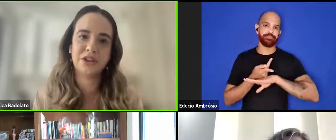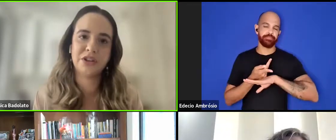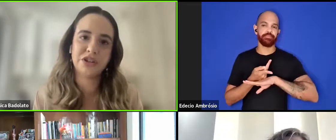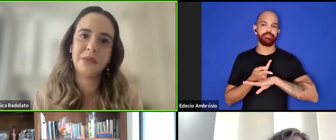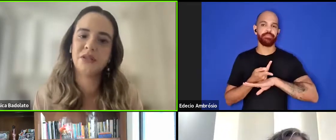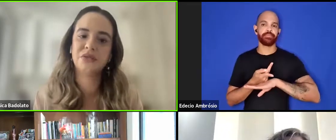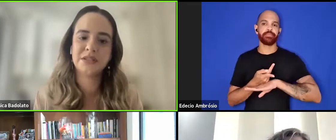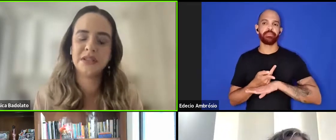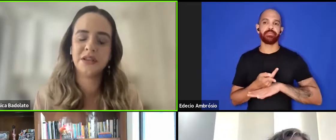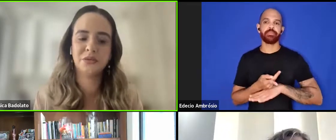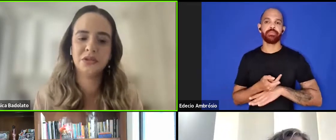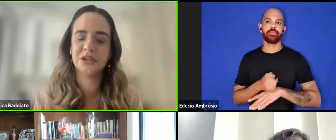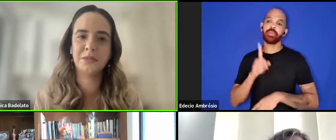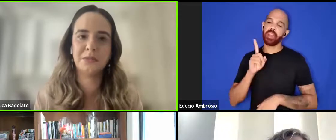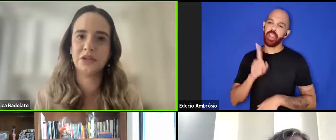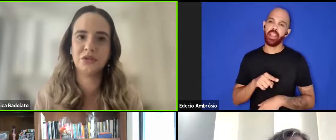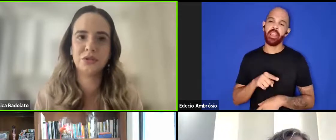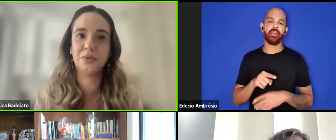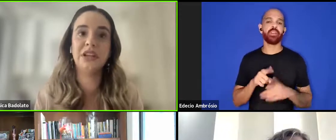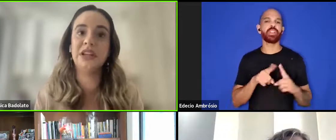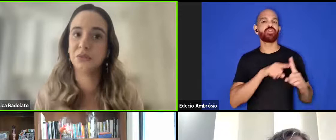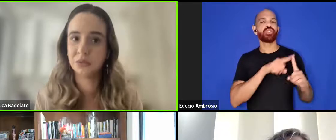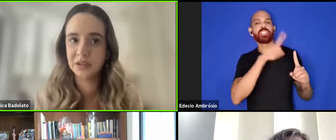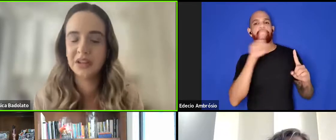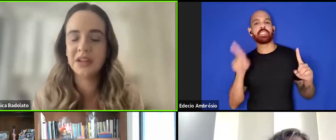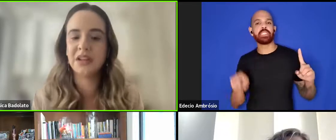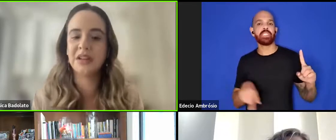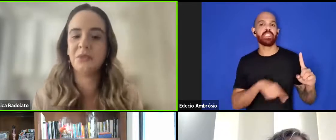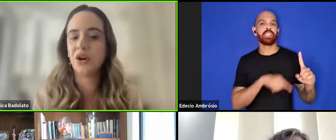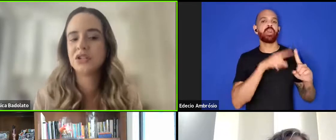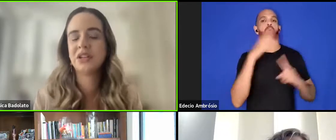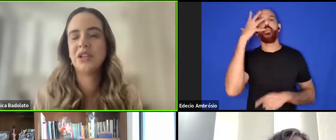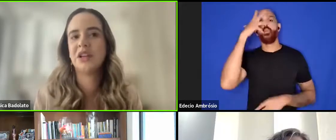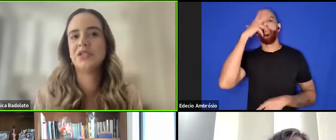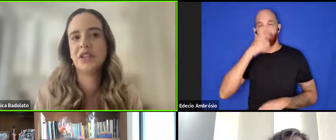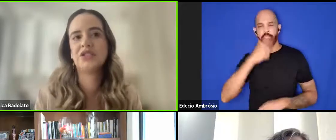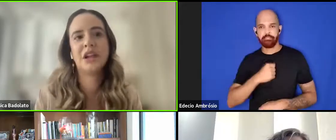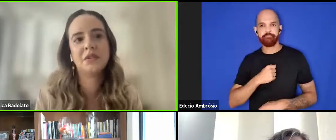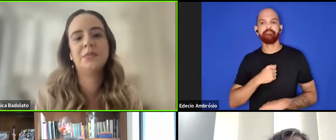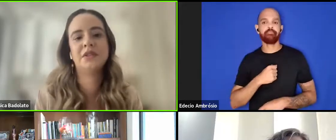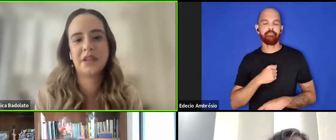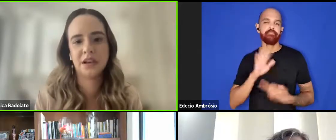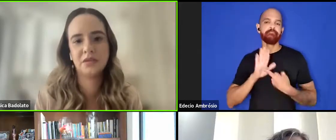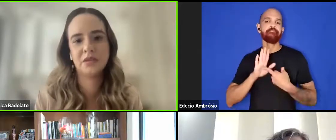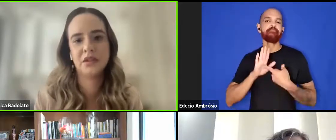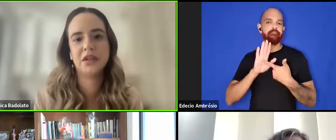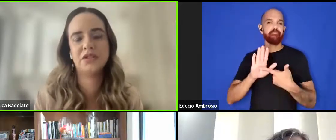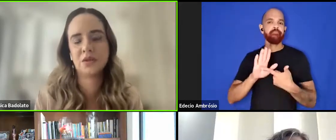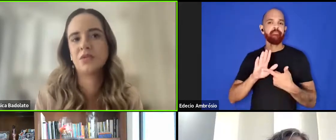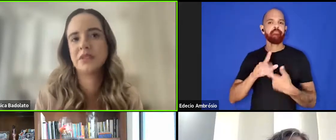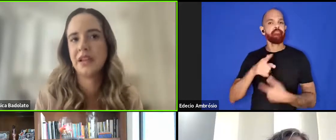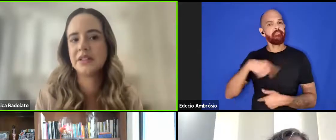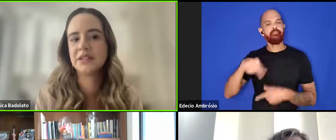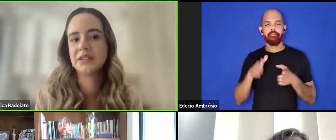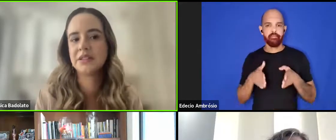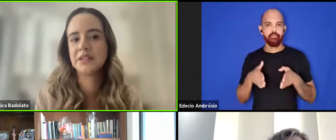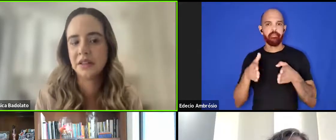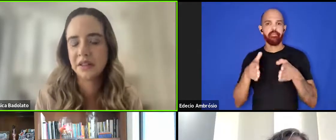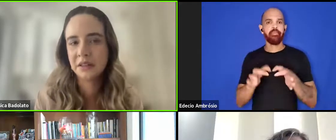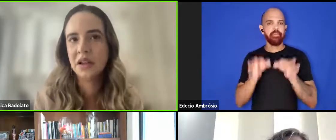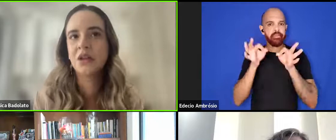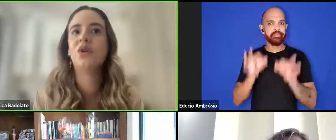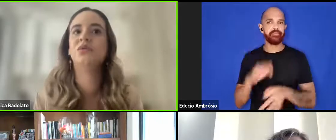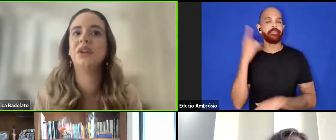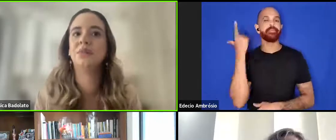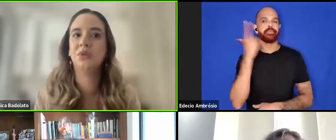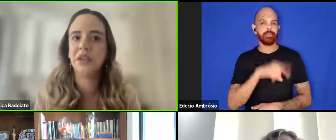um fechamento de ciclo extremamente bonito e que mostra que a gente está no caminho certo e que a gente consegue,